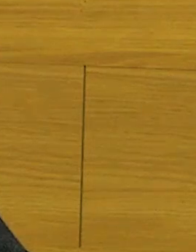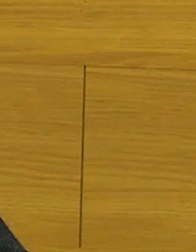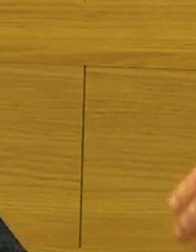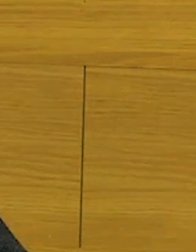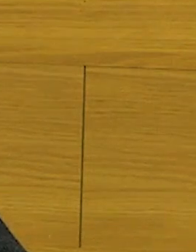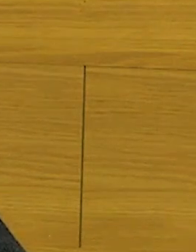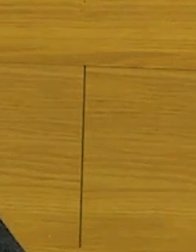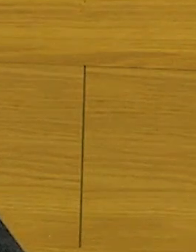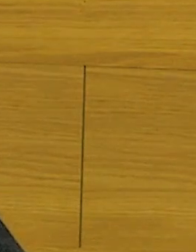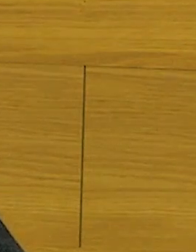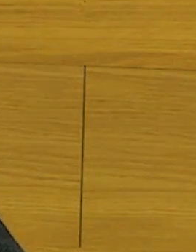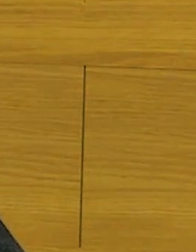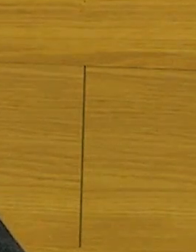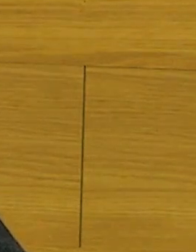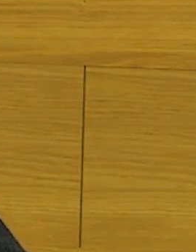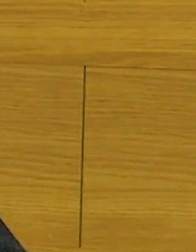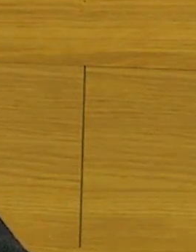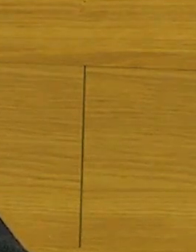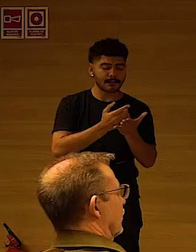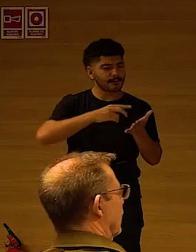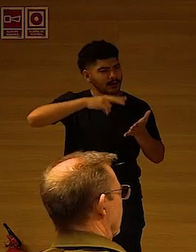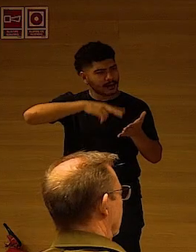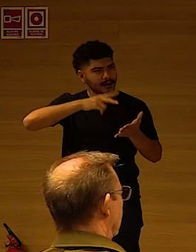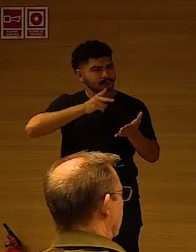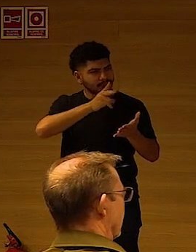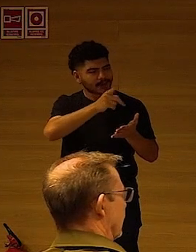o Menalto está lembrando, se os livros são lidos, eles estão vivos.